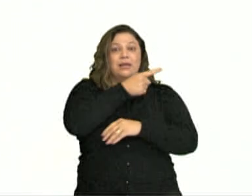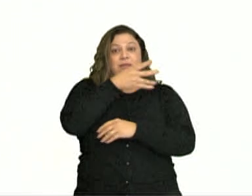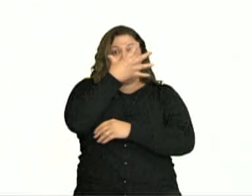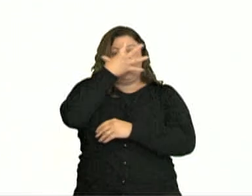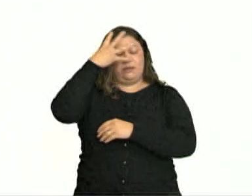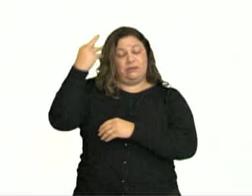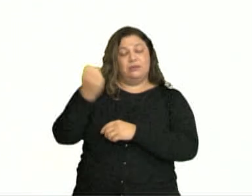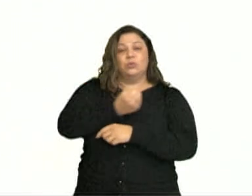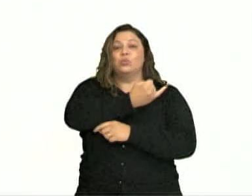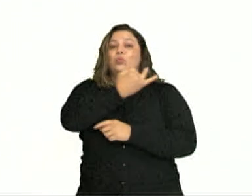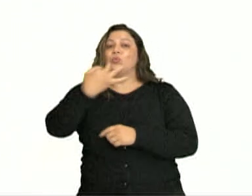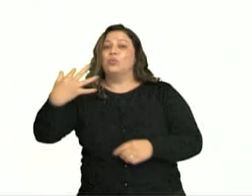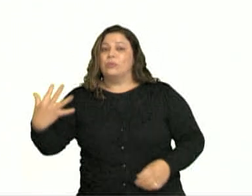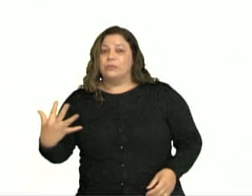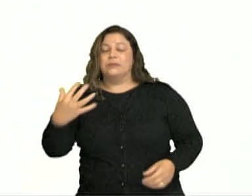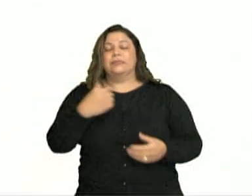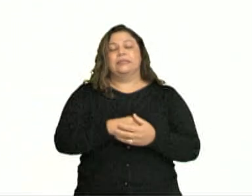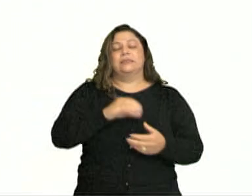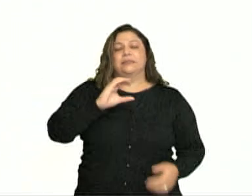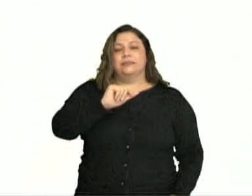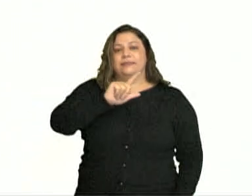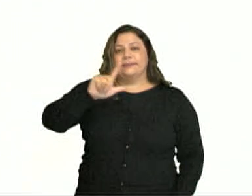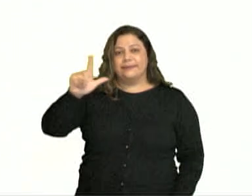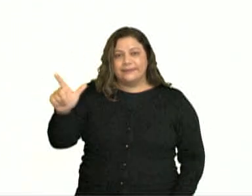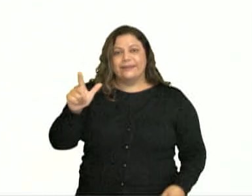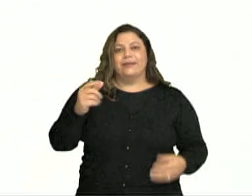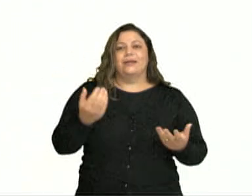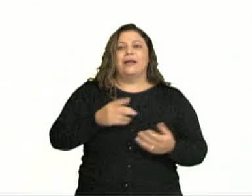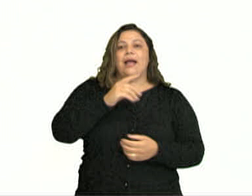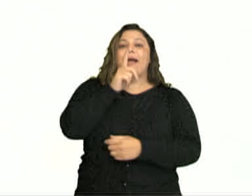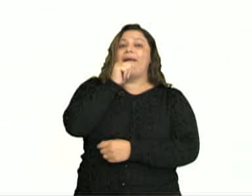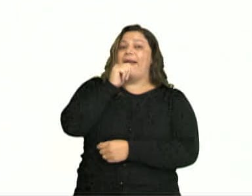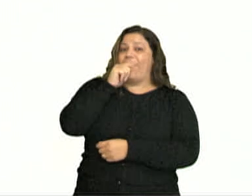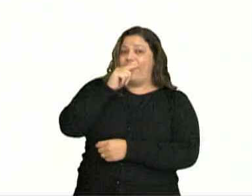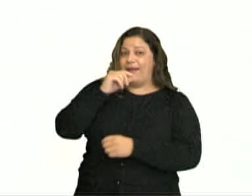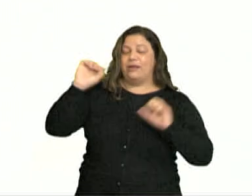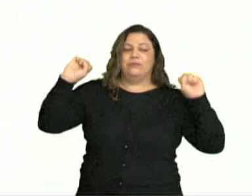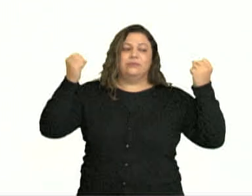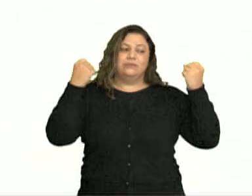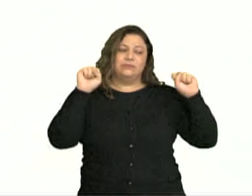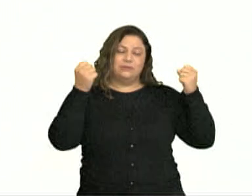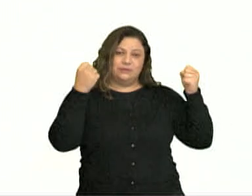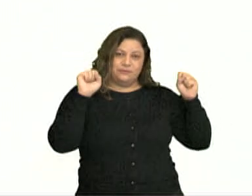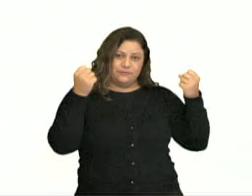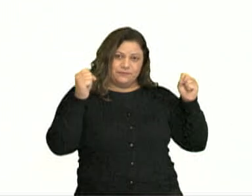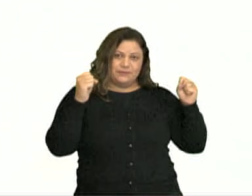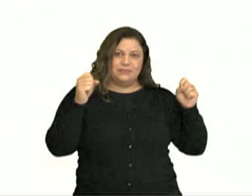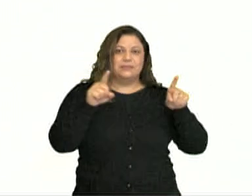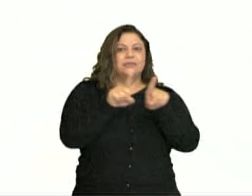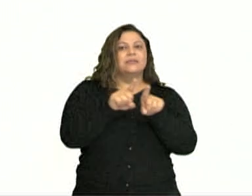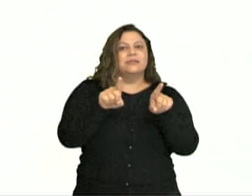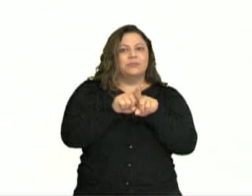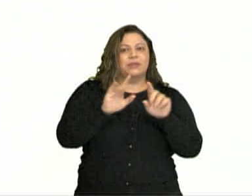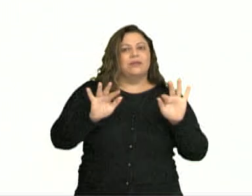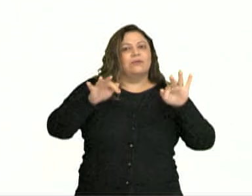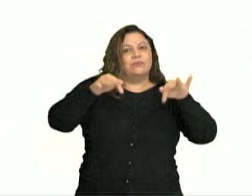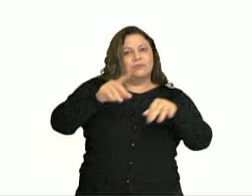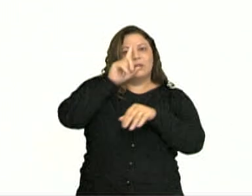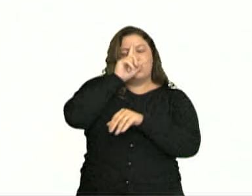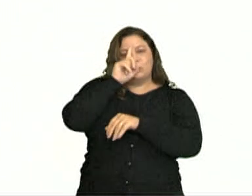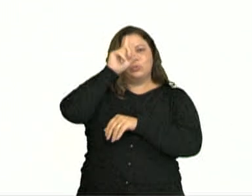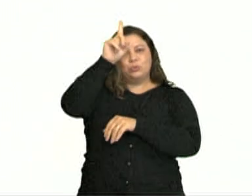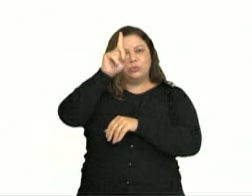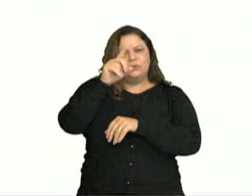as quantidades, as calorias, a quantidade de água, a atividade física, né? E ao final do dia, não esqueça